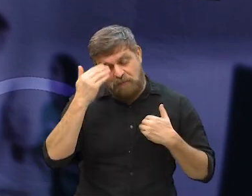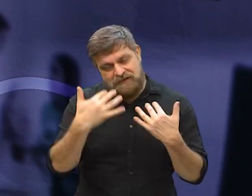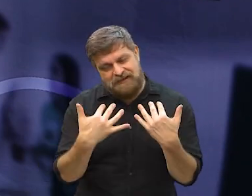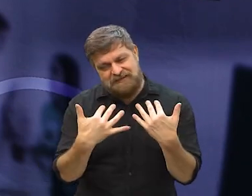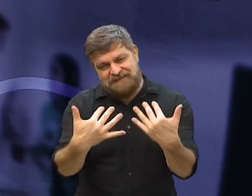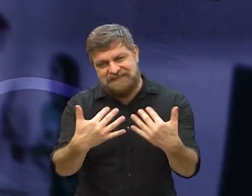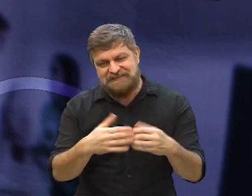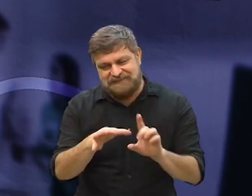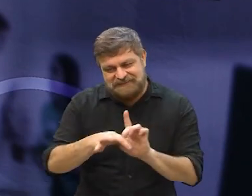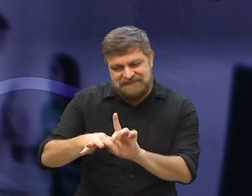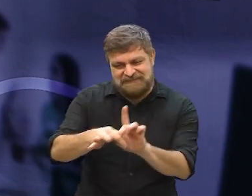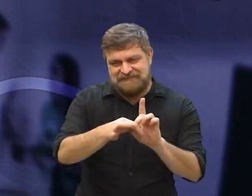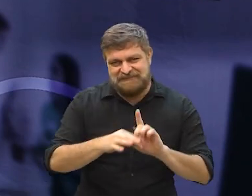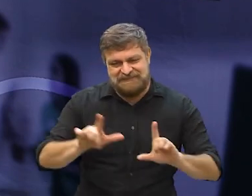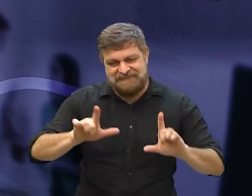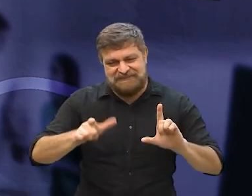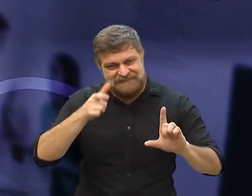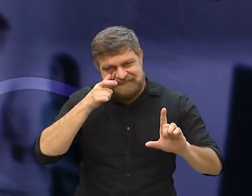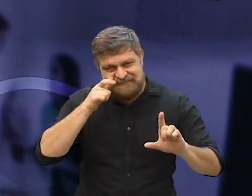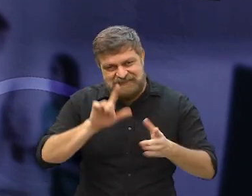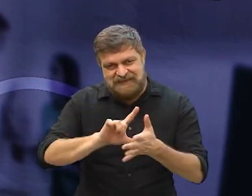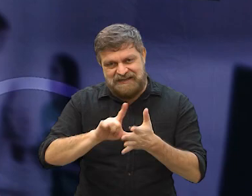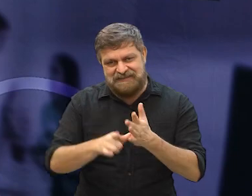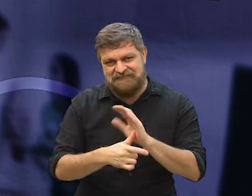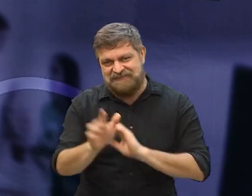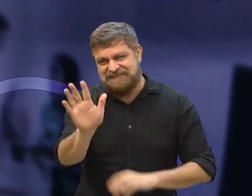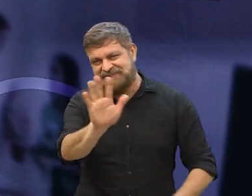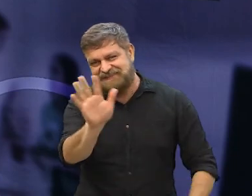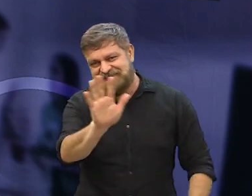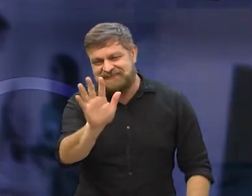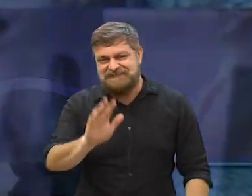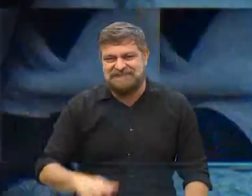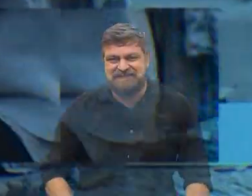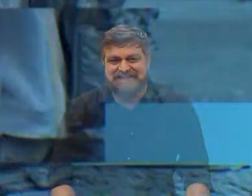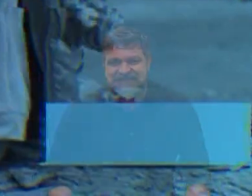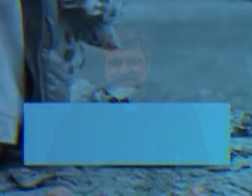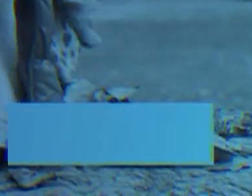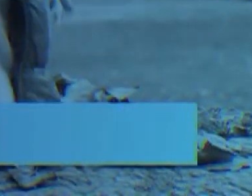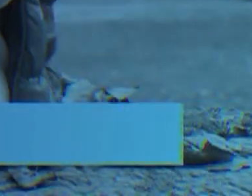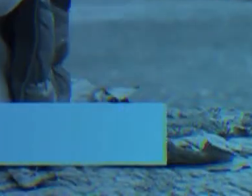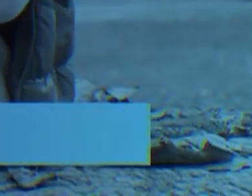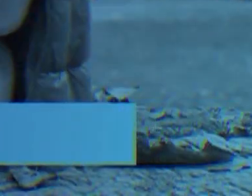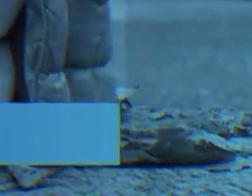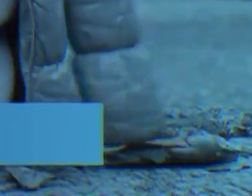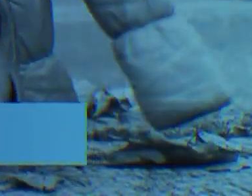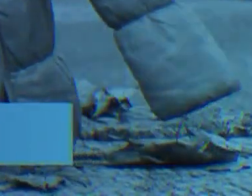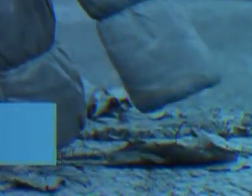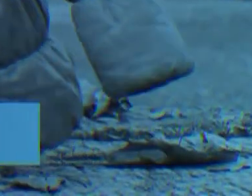vez pela sua companhia. A gente se vê na próxima edição. Tchau.